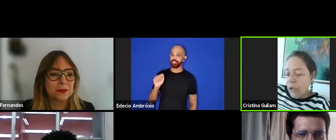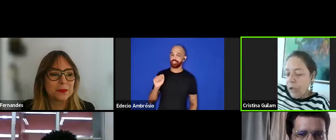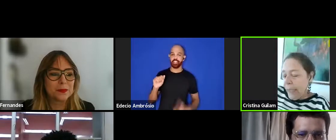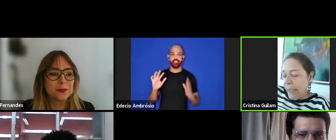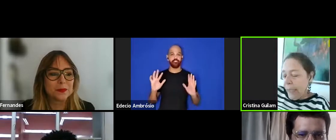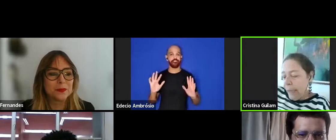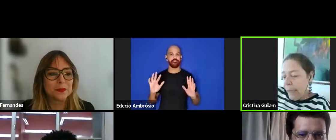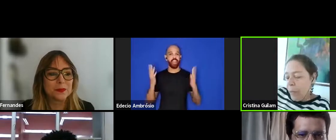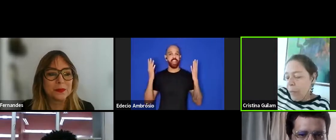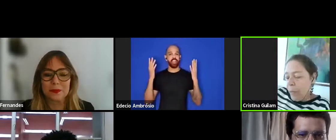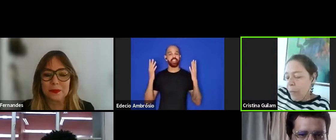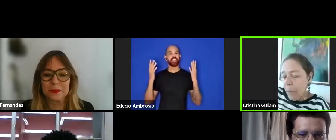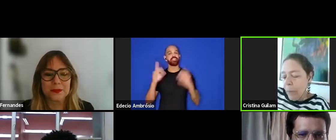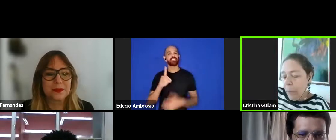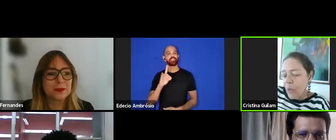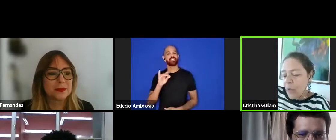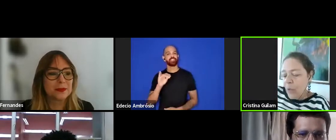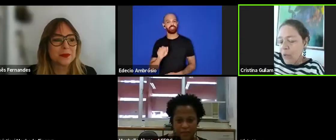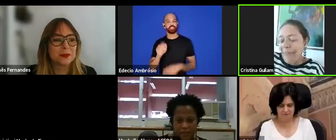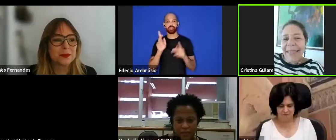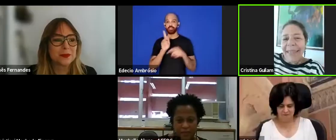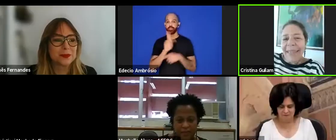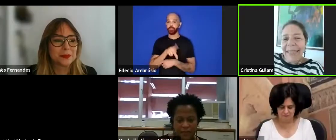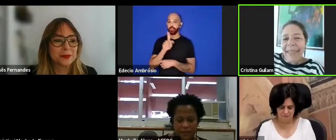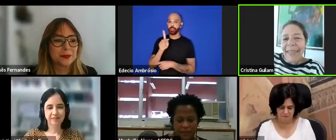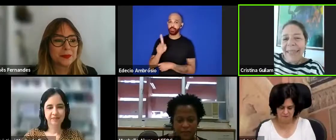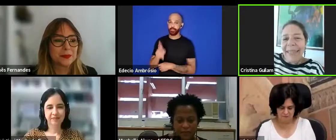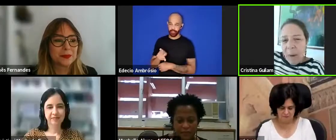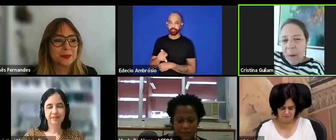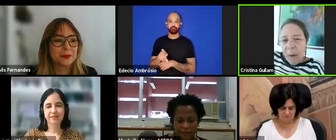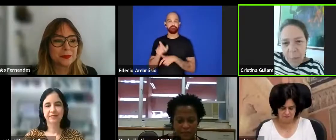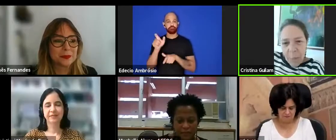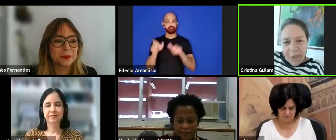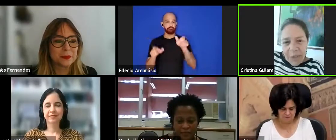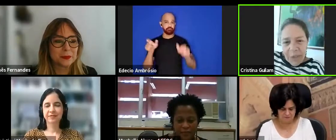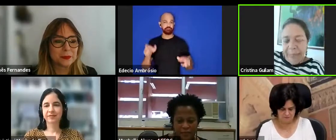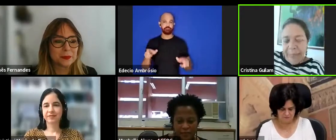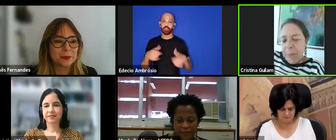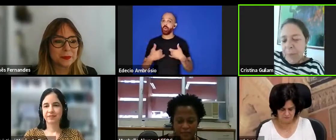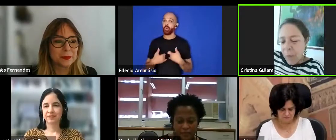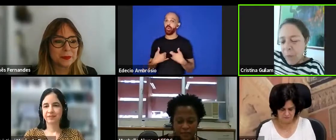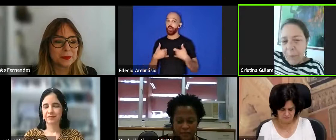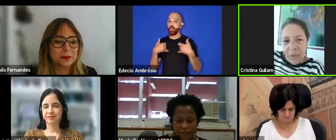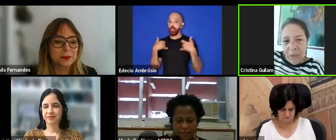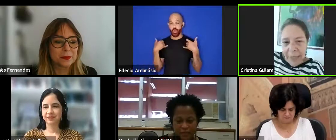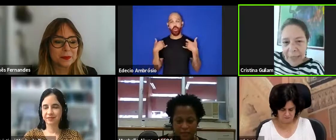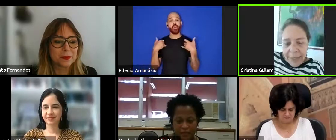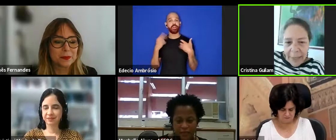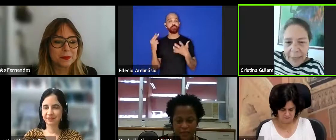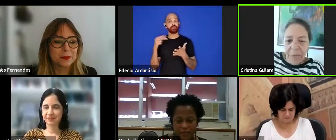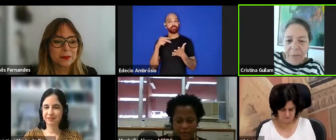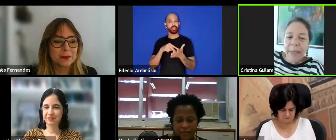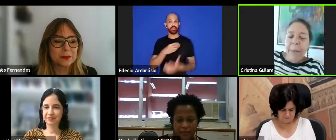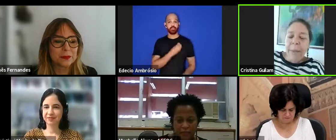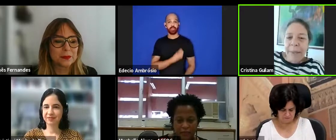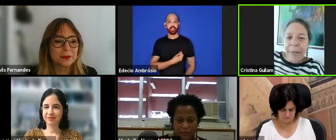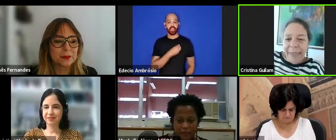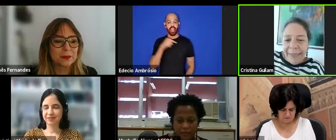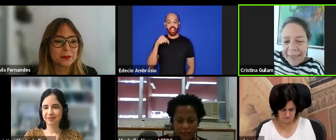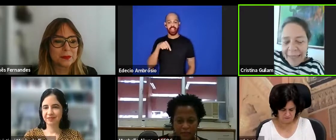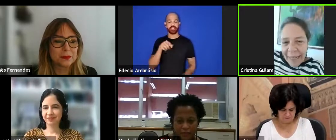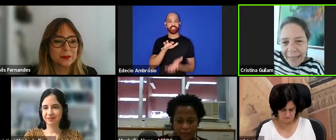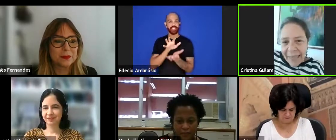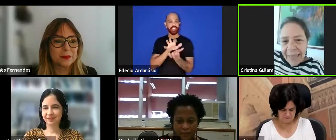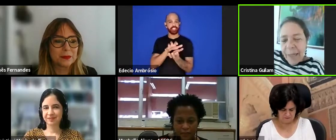o dia do professor, da professora, e eu tenho a honra de estar aqui pessoalmente em Recife